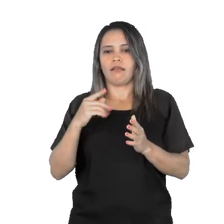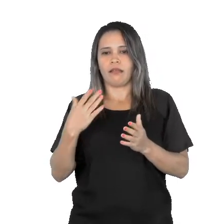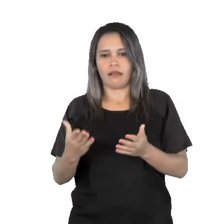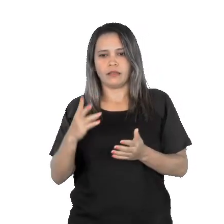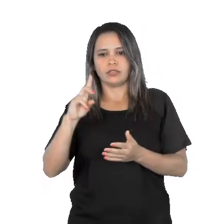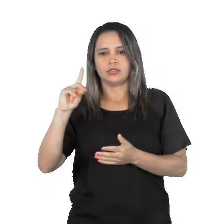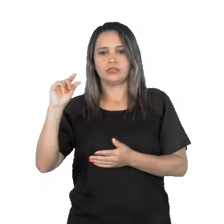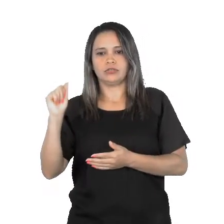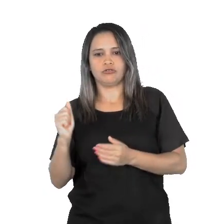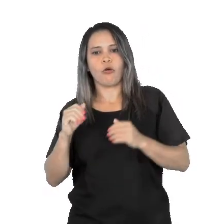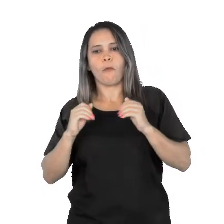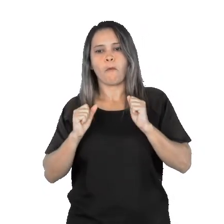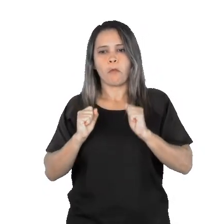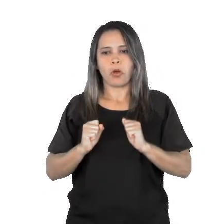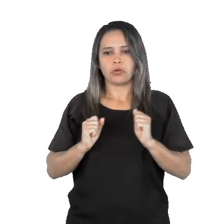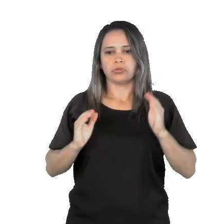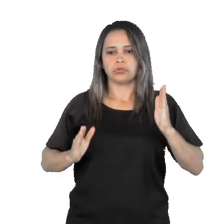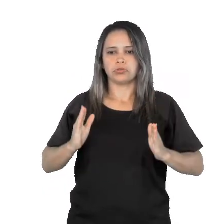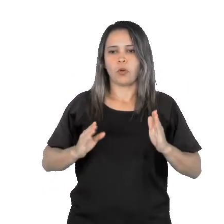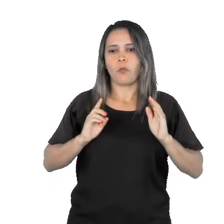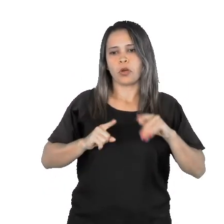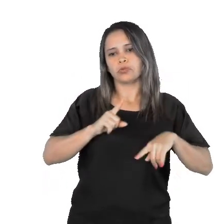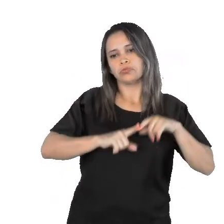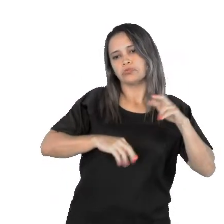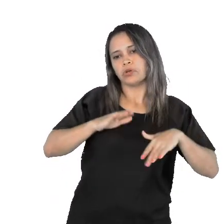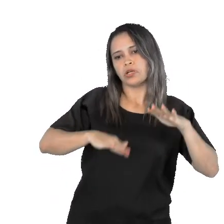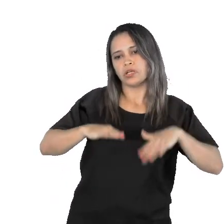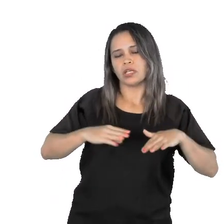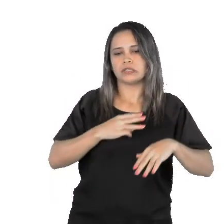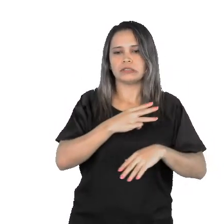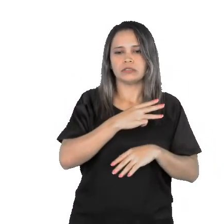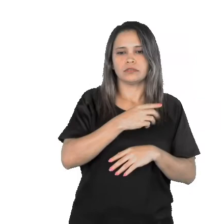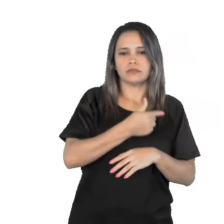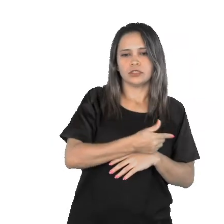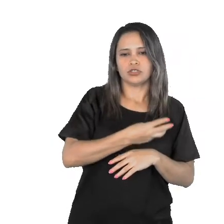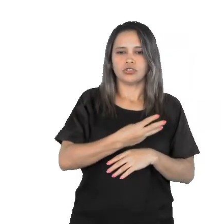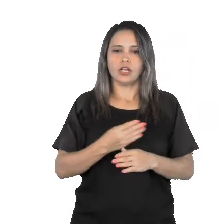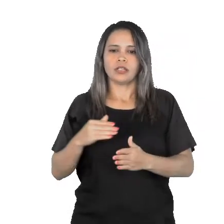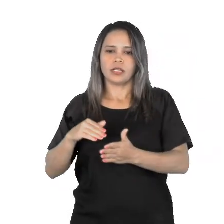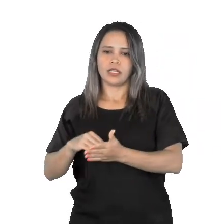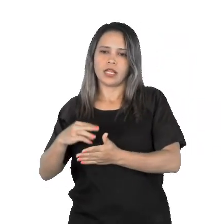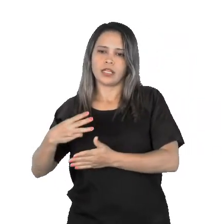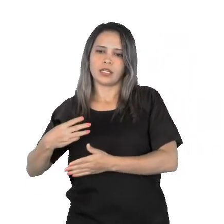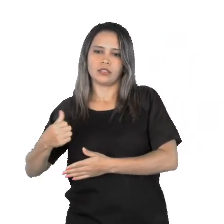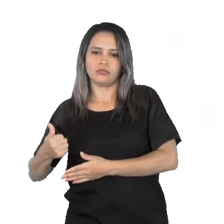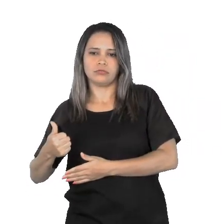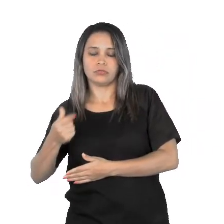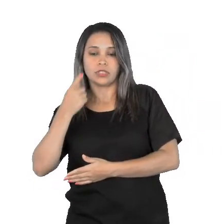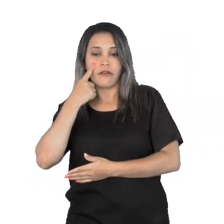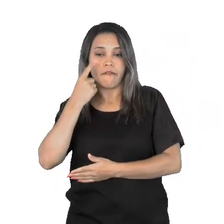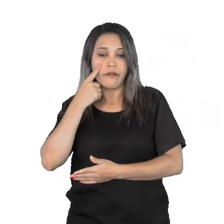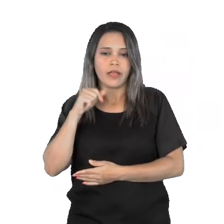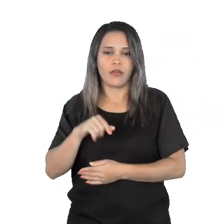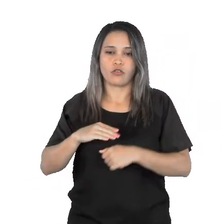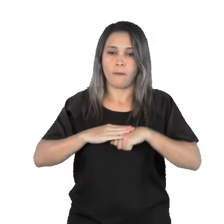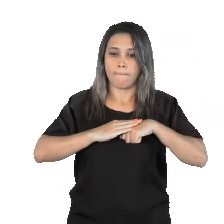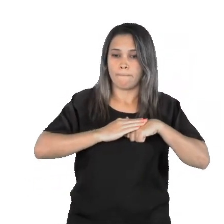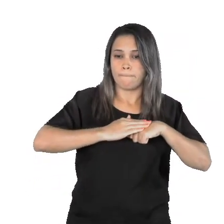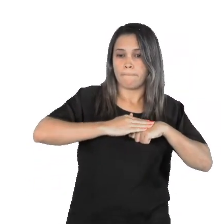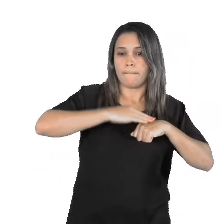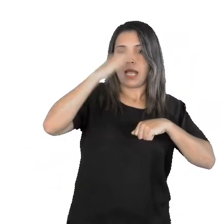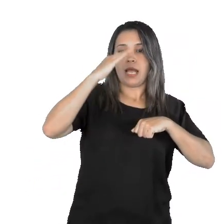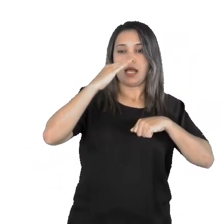de 23 graus a 31 graus. E você precisa atentar o que está falando aí embaixo. Ó. Quanto maior